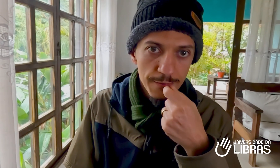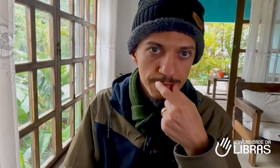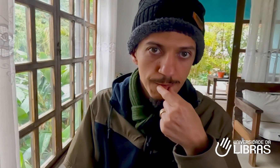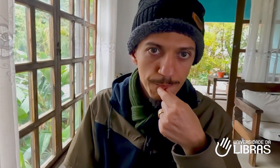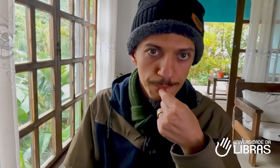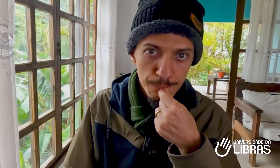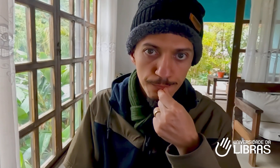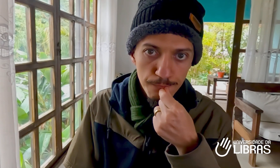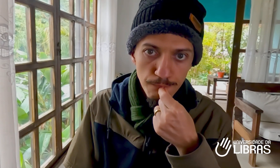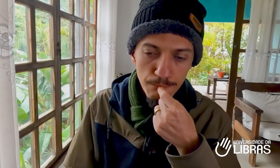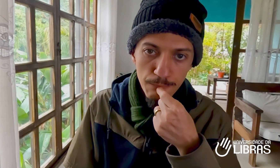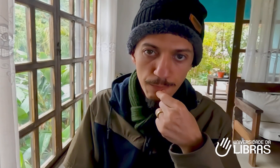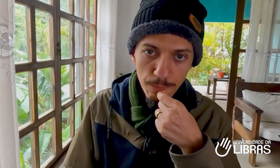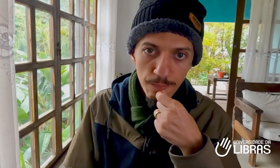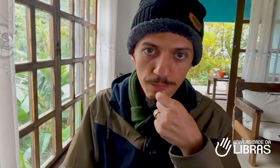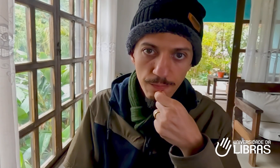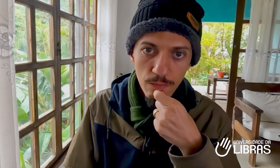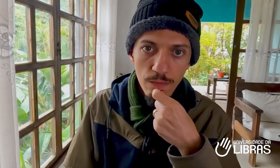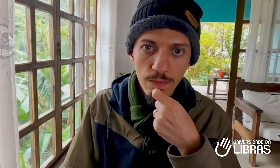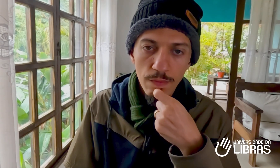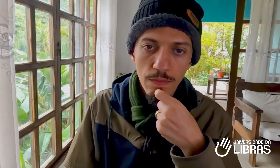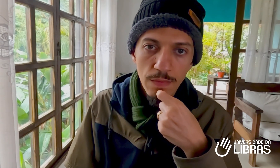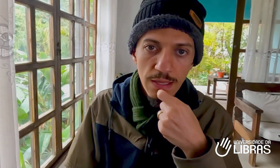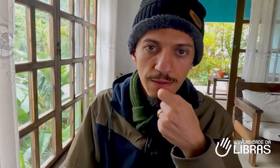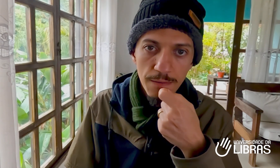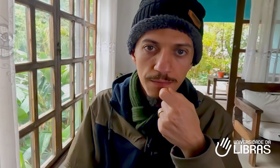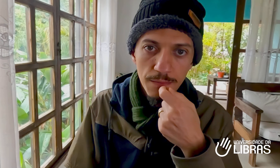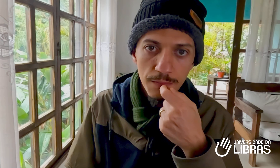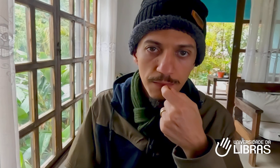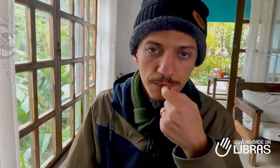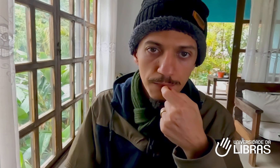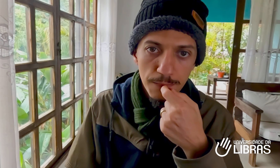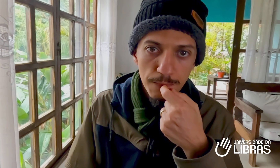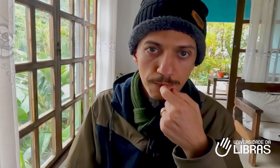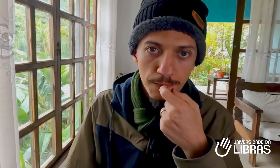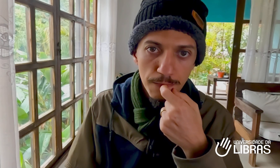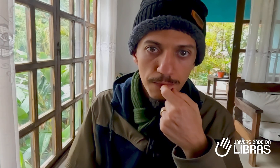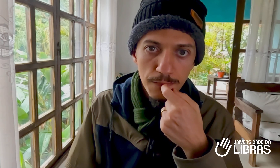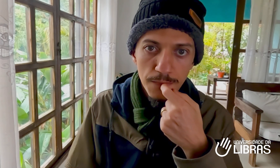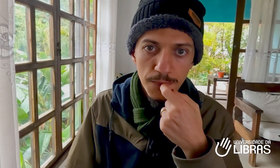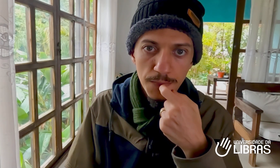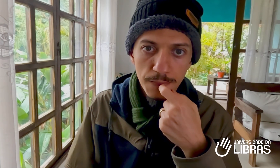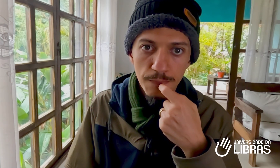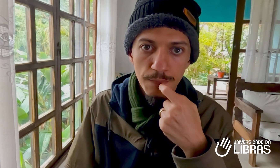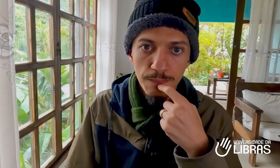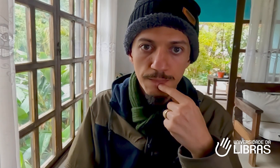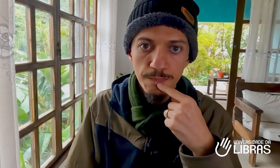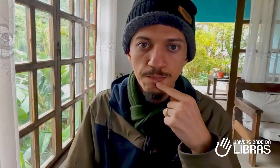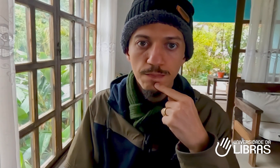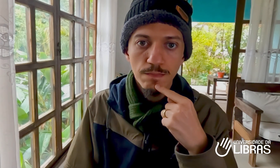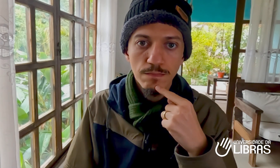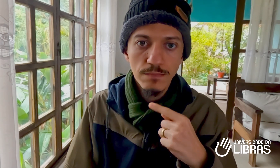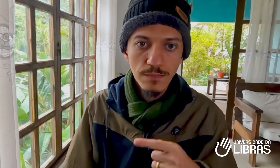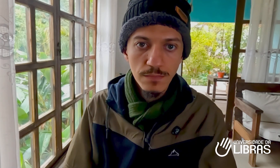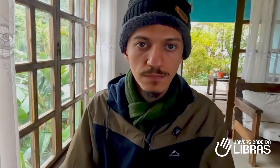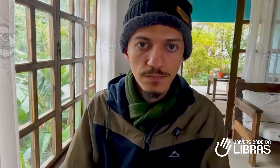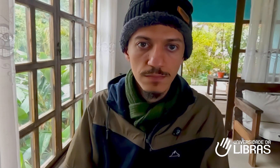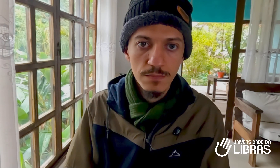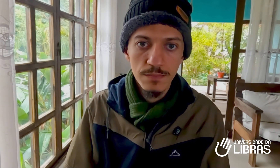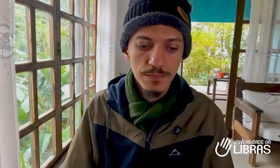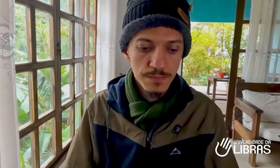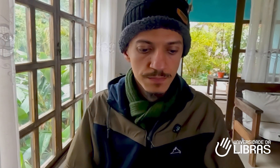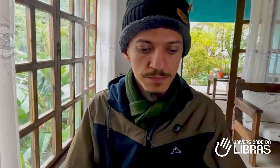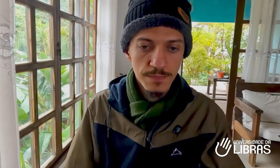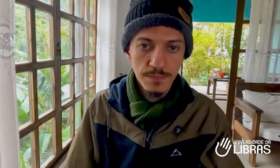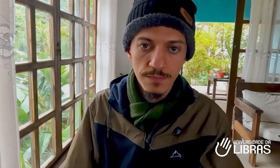gostariam de se conectar com seus familiares, como a Libras abre portas nessas situações quando a pessoa